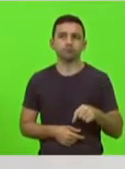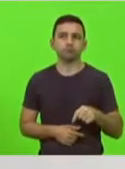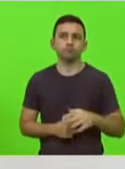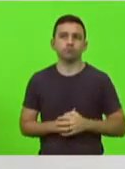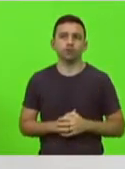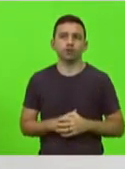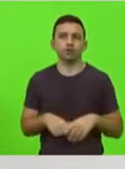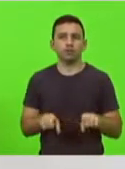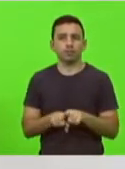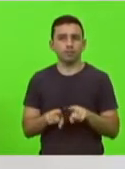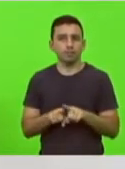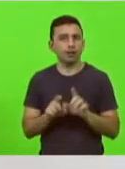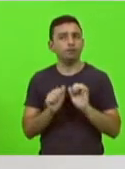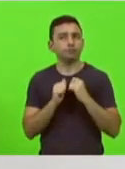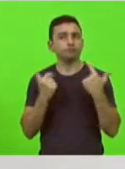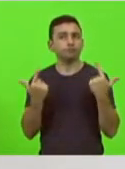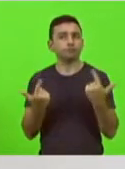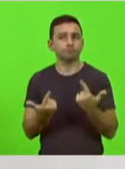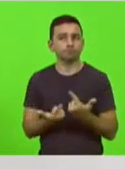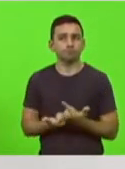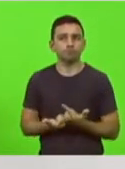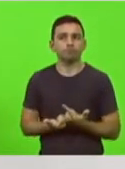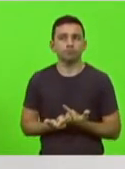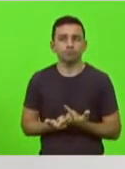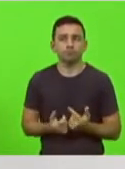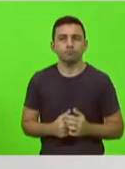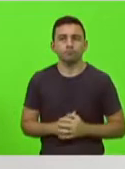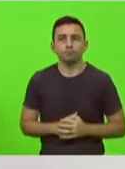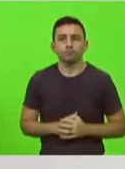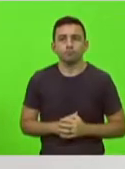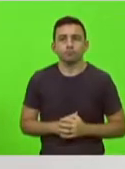e deste Parlamento catarinense.